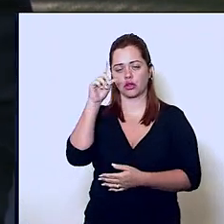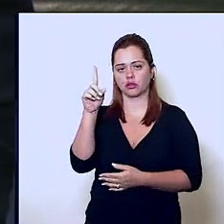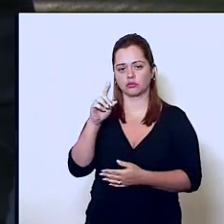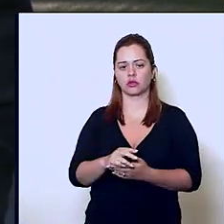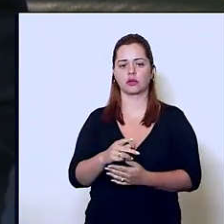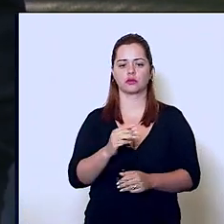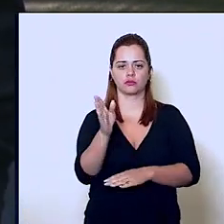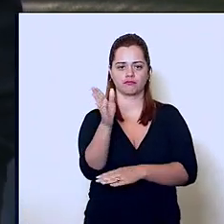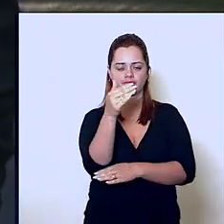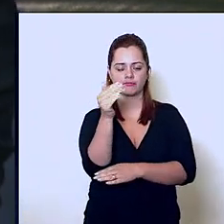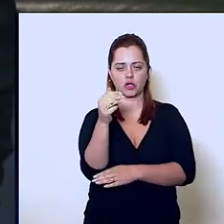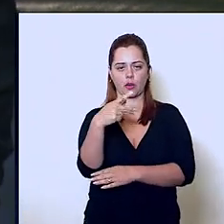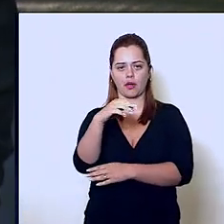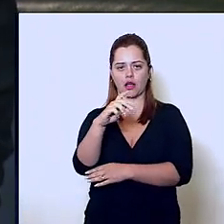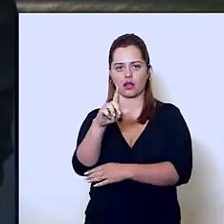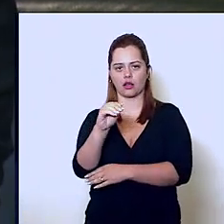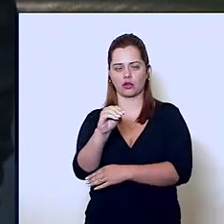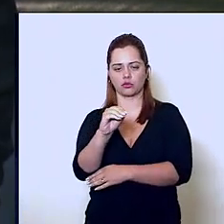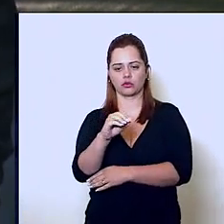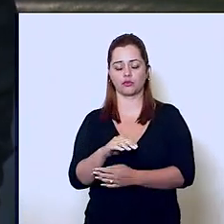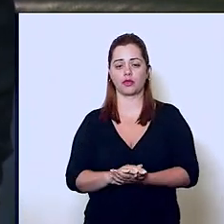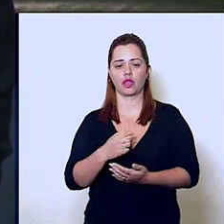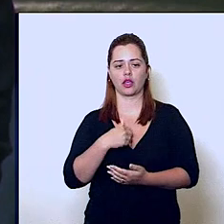eu não me furtei em usar a palavra, óbvio que